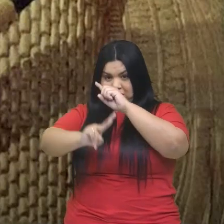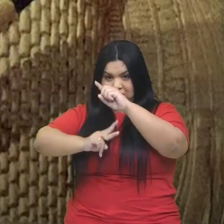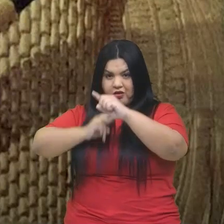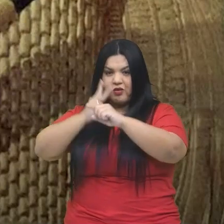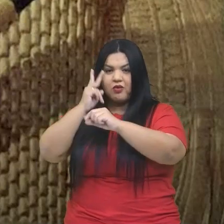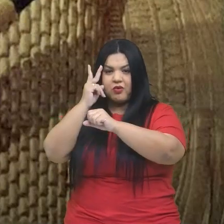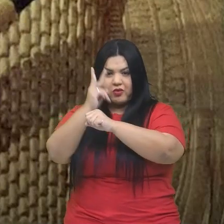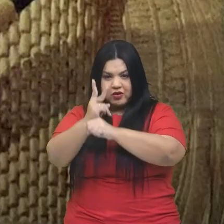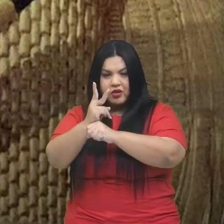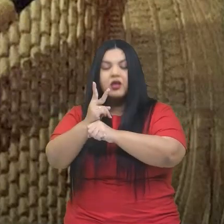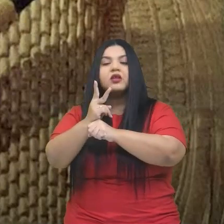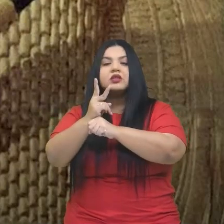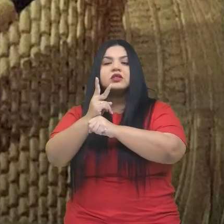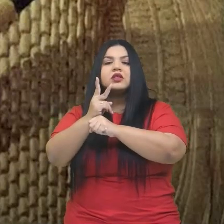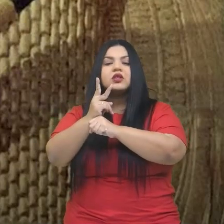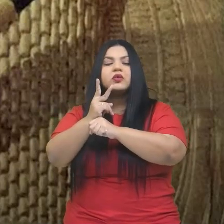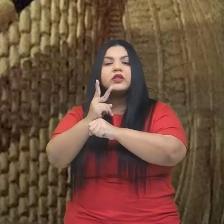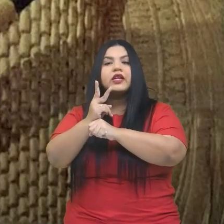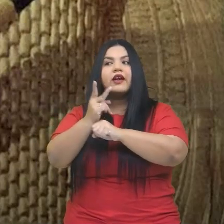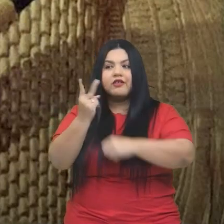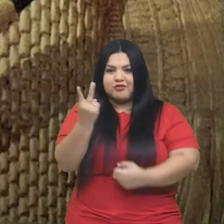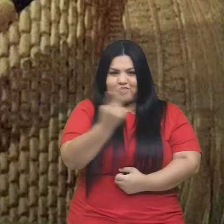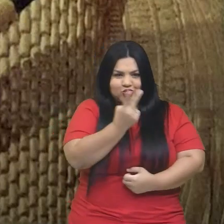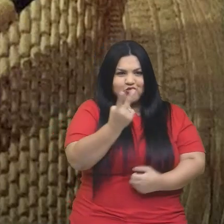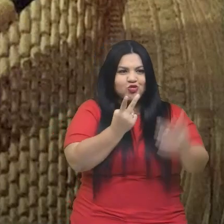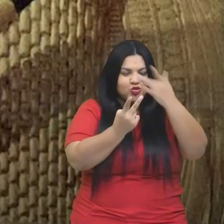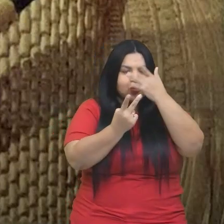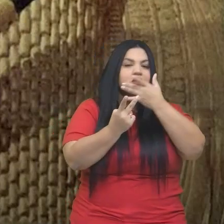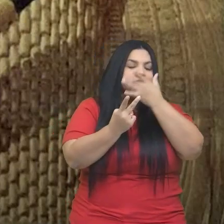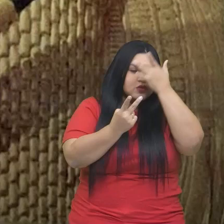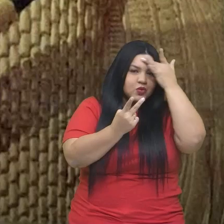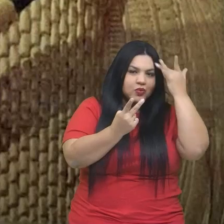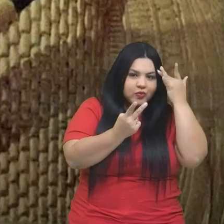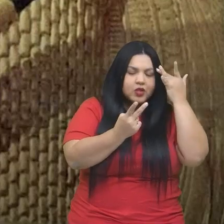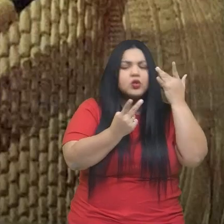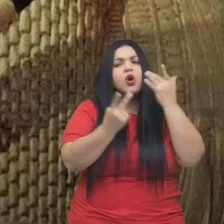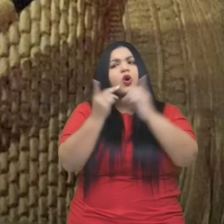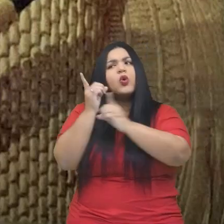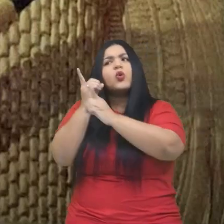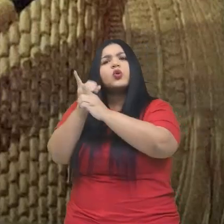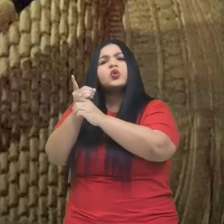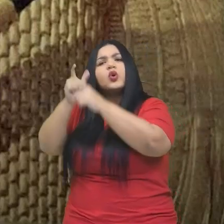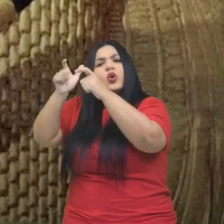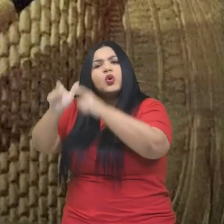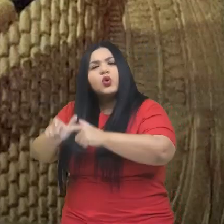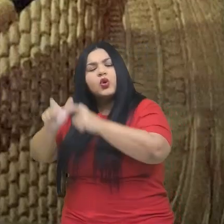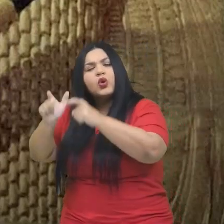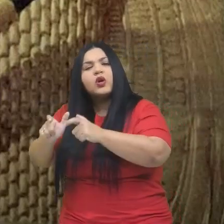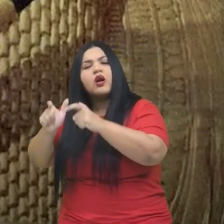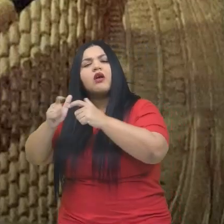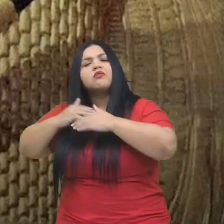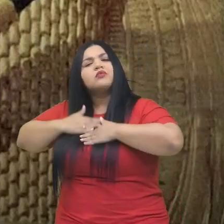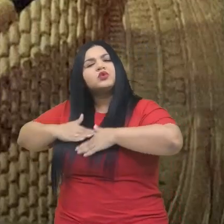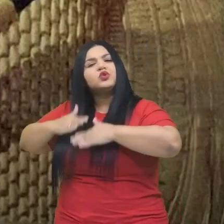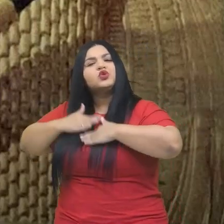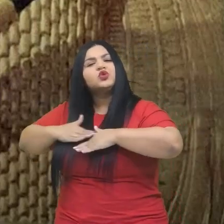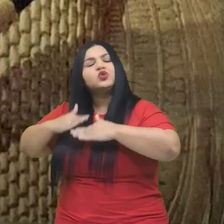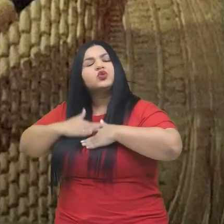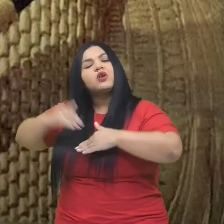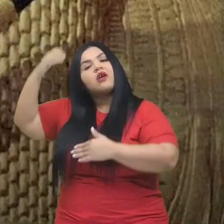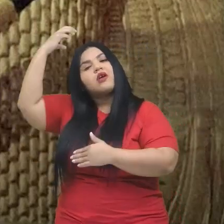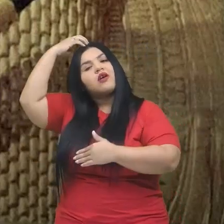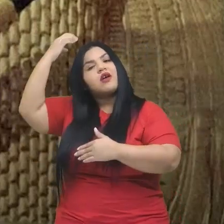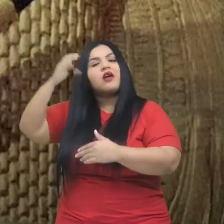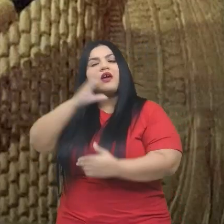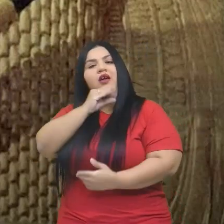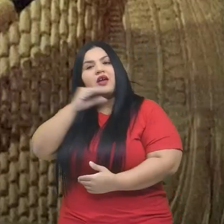de busca, essa dupla, né, encontrou um local de descanso do famoso rei criança, descobrindo a